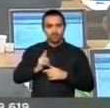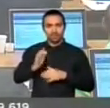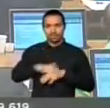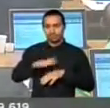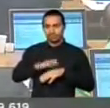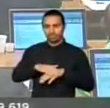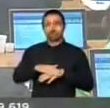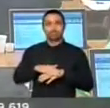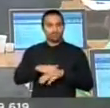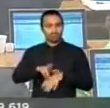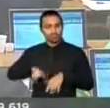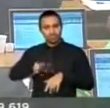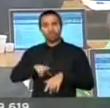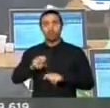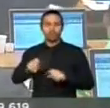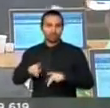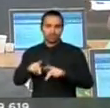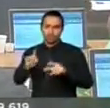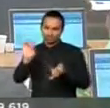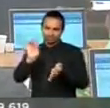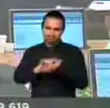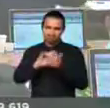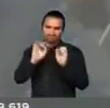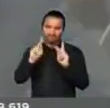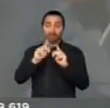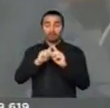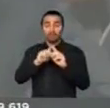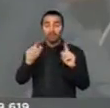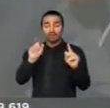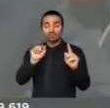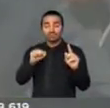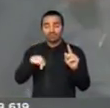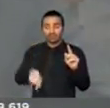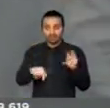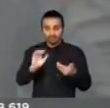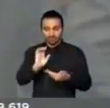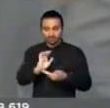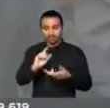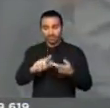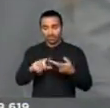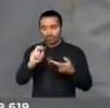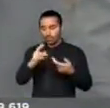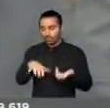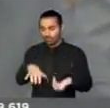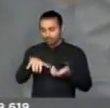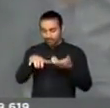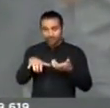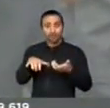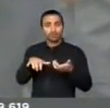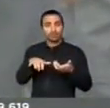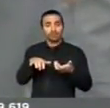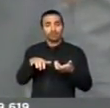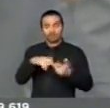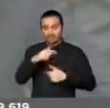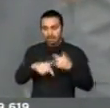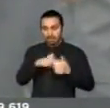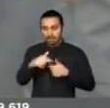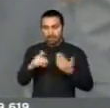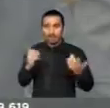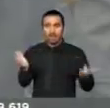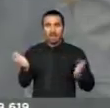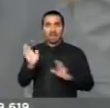prerrogativa, é legítimo. Mas se esta Casa e o Congresso Nacional usa a sua prerrogativa, aí é colocada